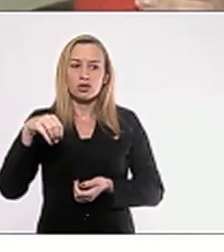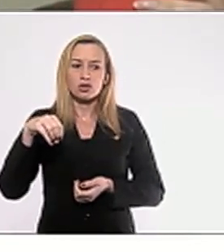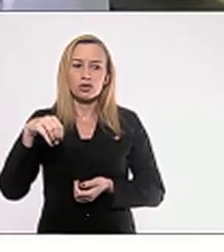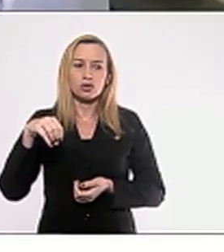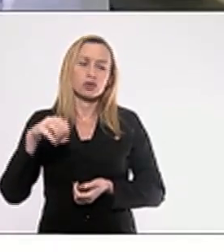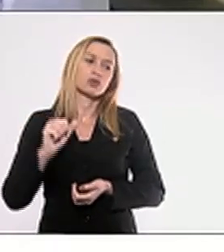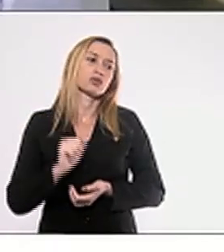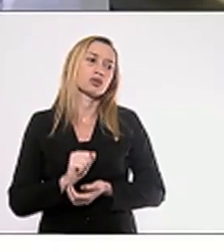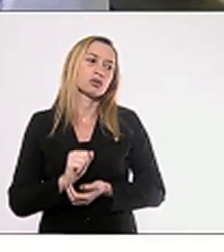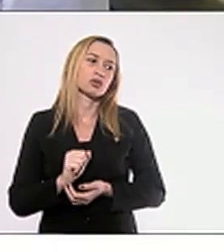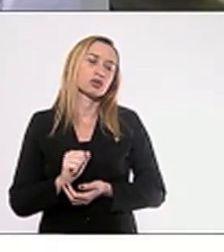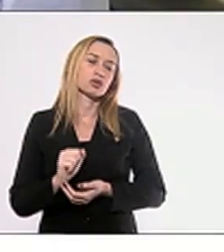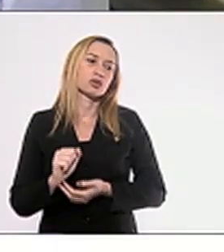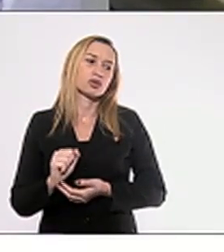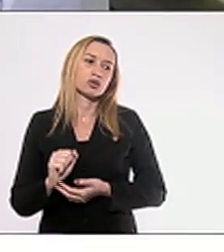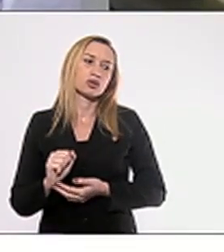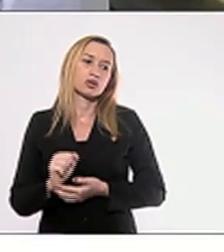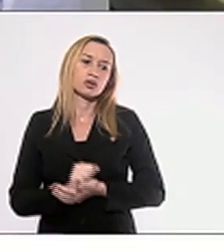Quantos consumidores tem a SEDAI?